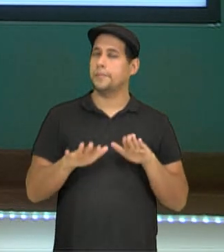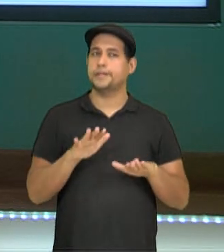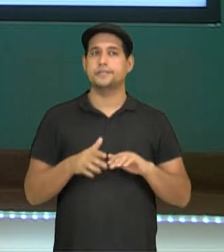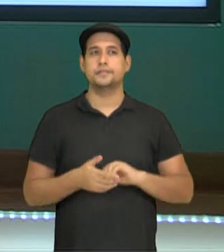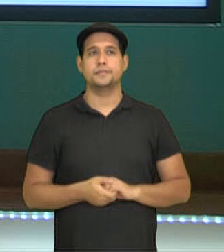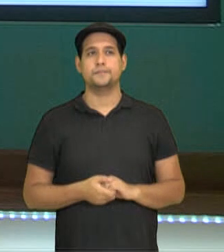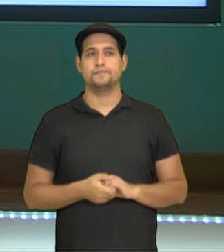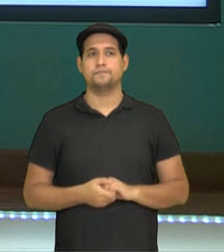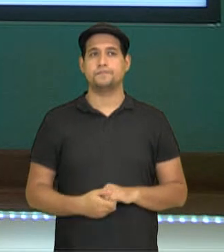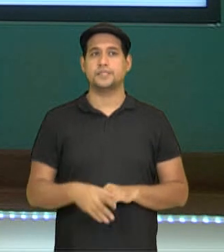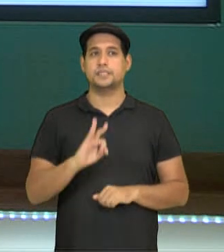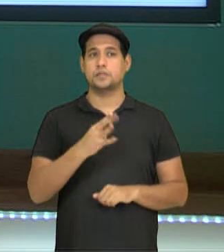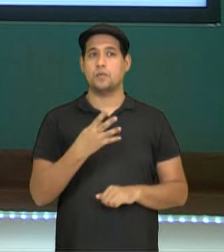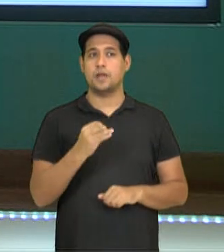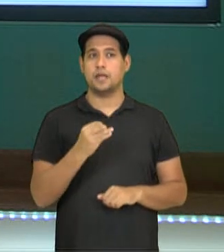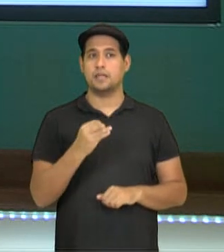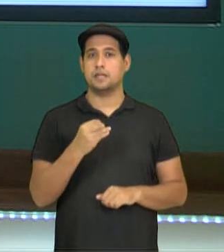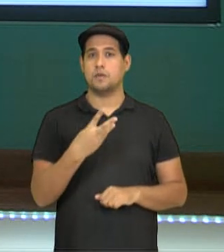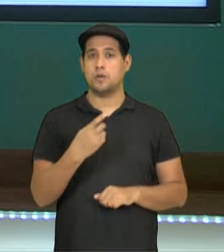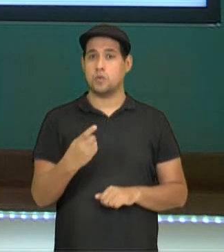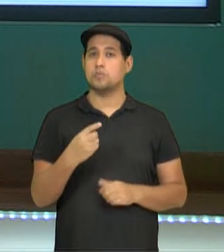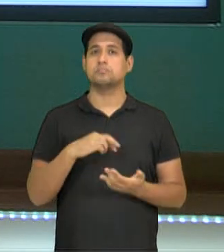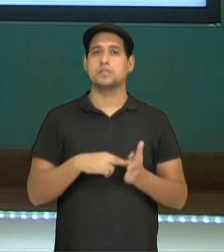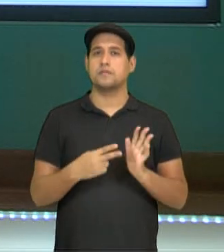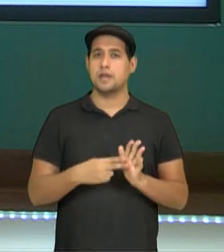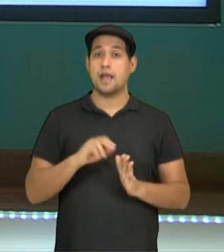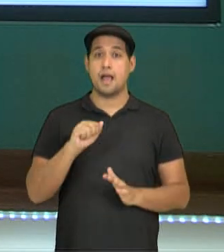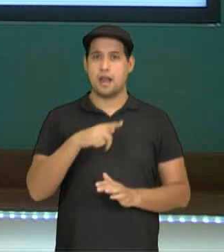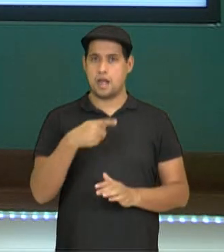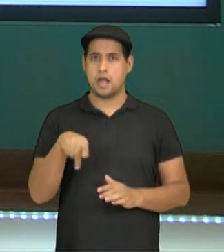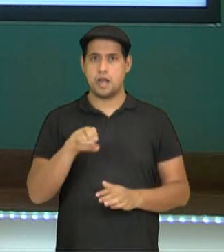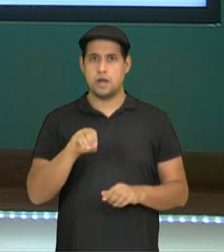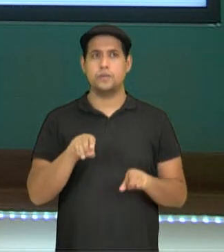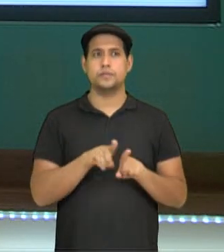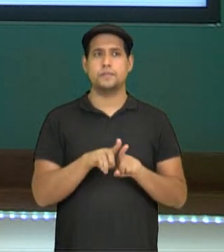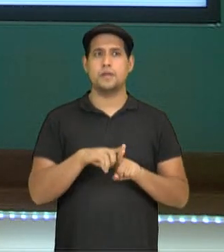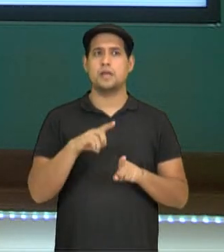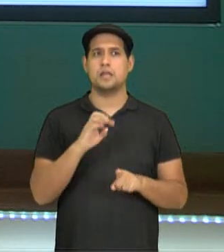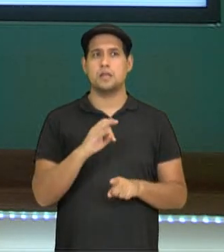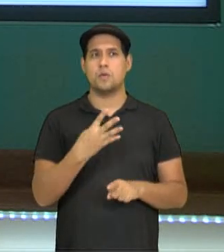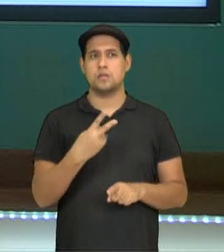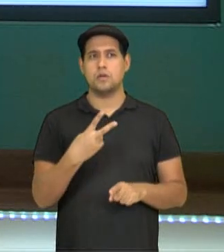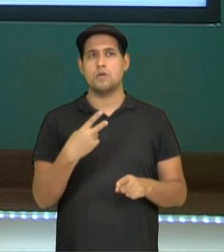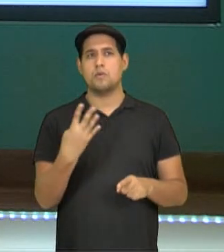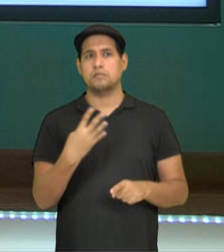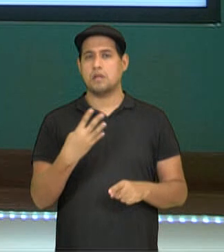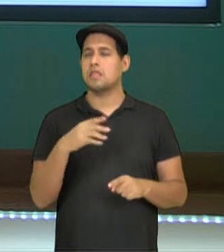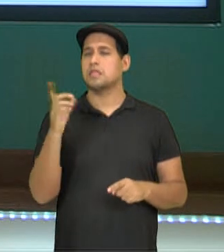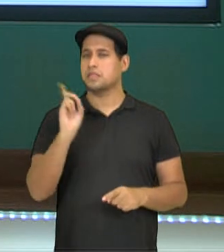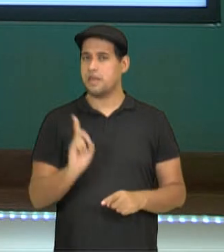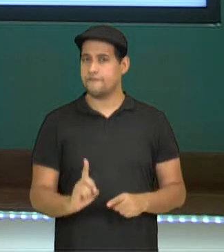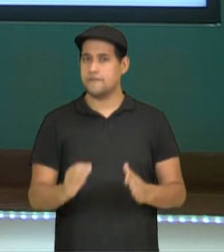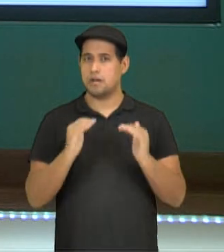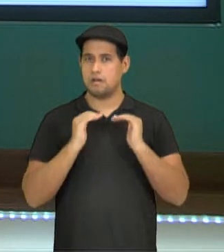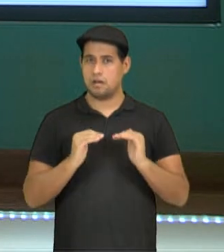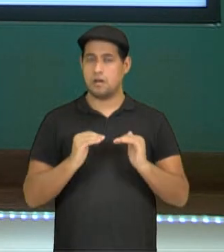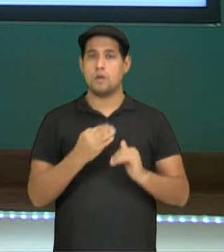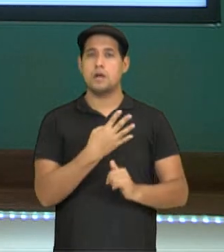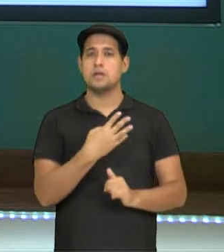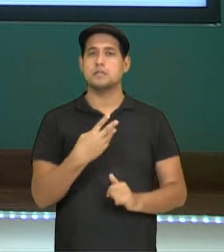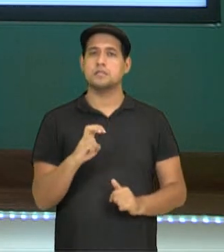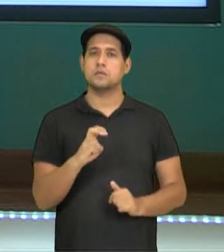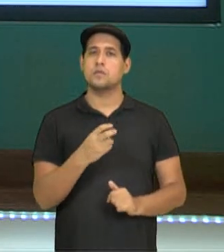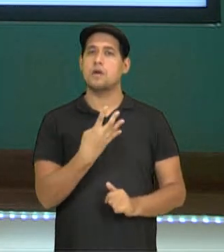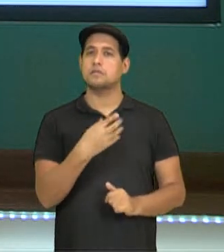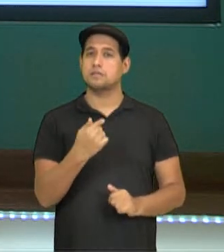comprometimento. T40 a 41, anões. 42 a 44, deficiência nos membros inferiores. 45 a